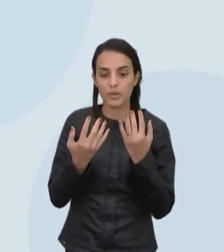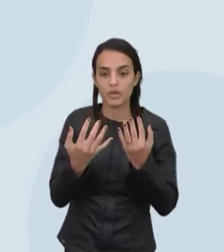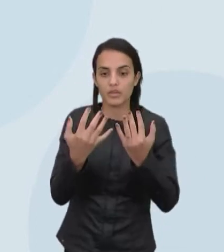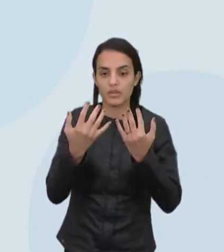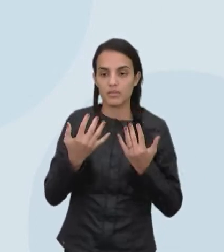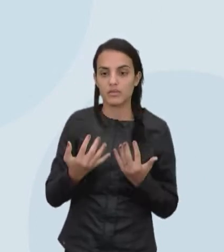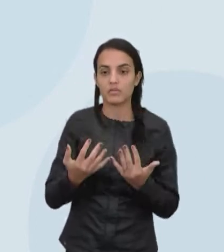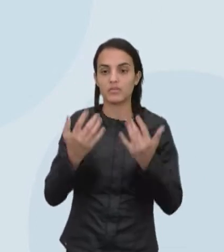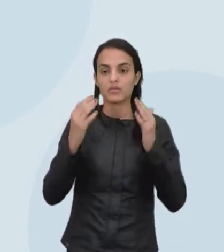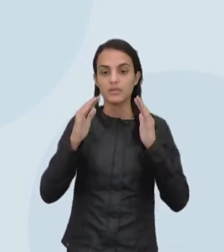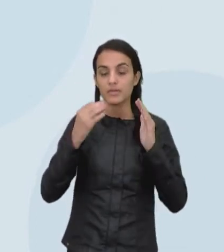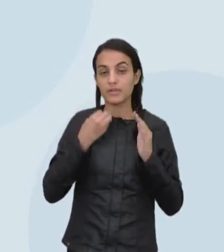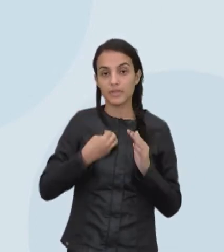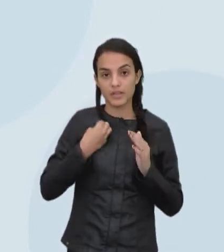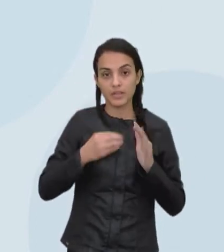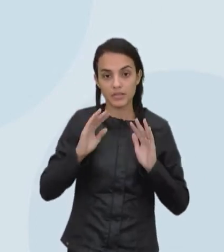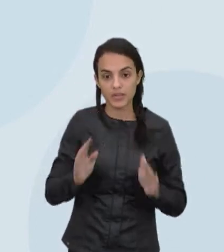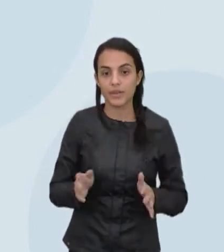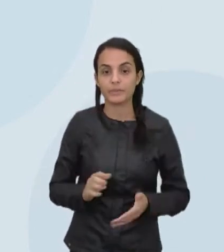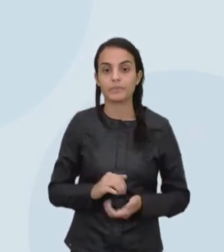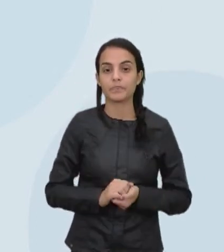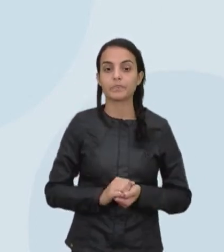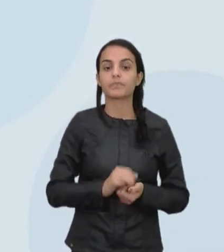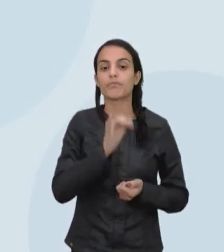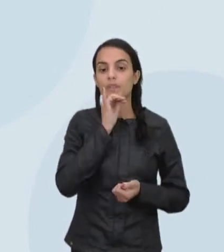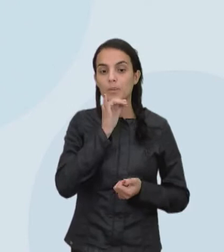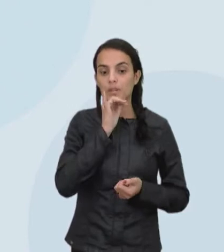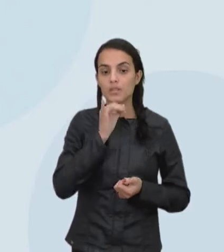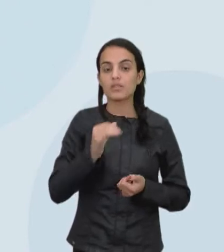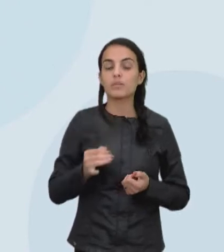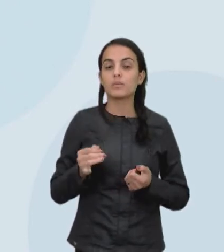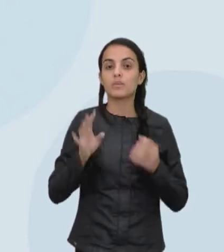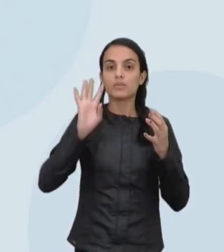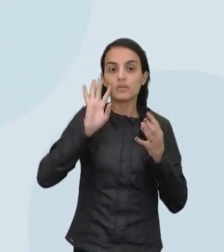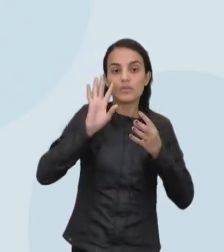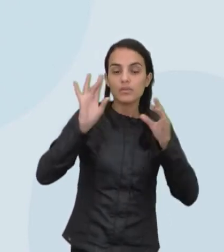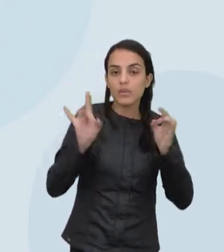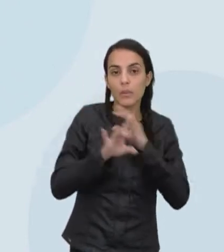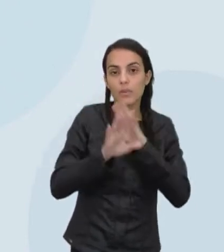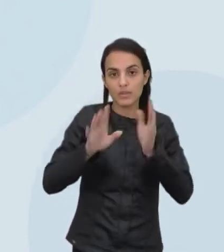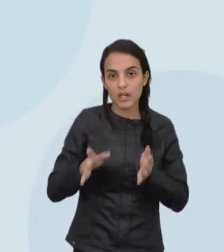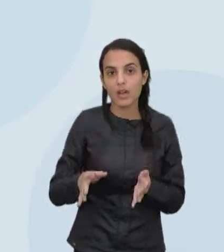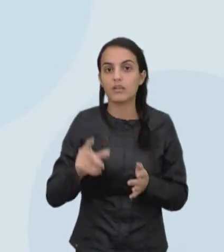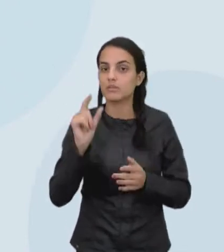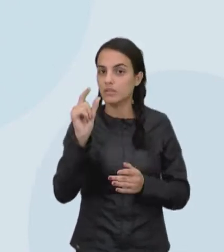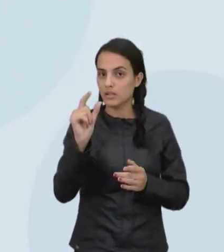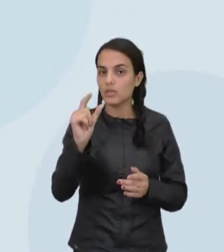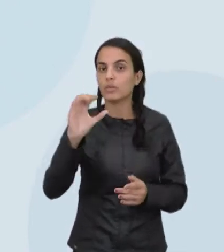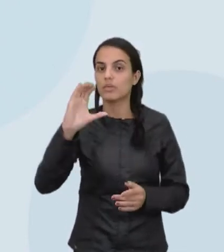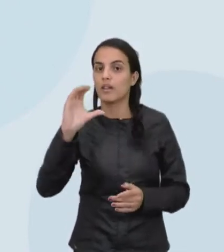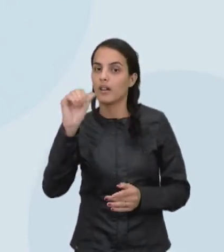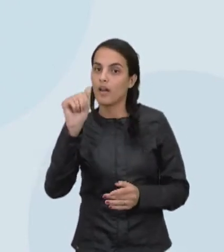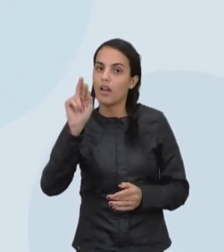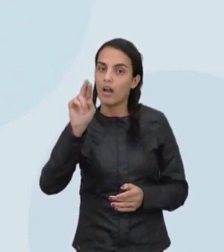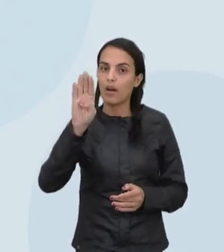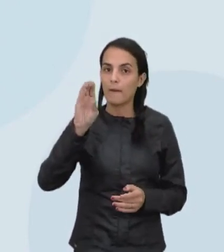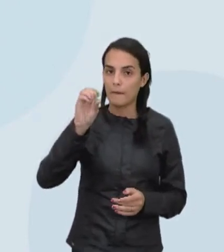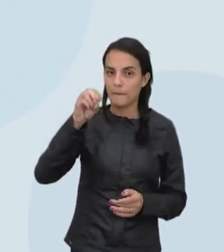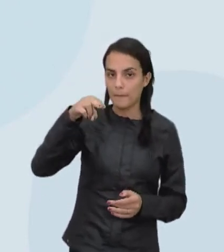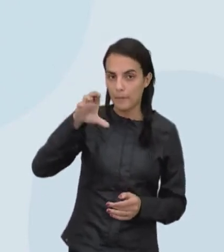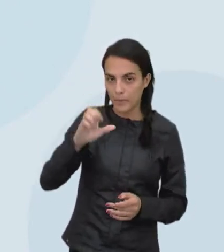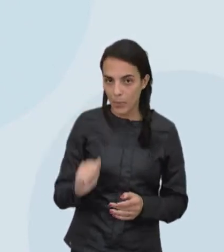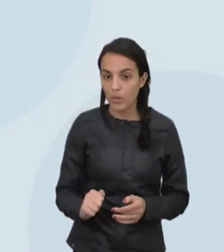já existentes, né? Como a combustão não é completa, uma pequena parte do carbono sai na forma de